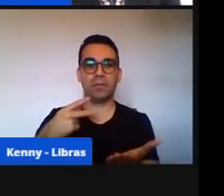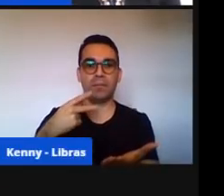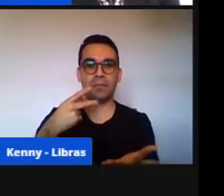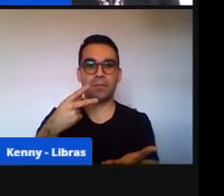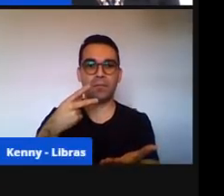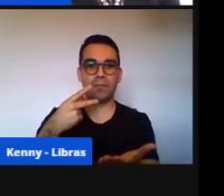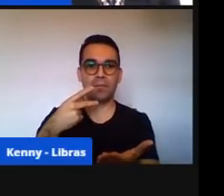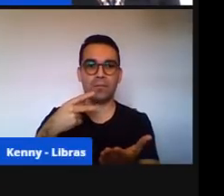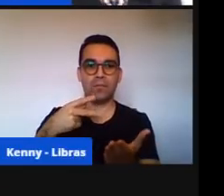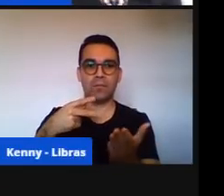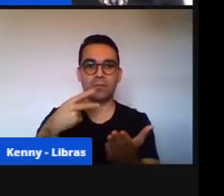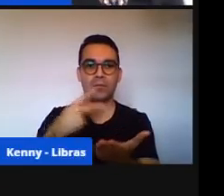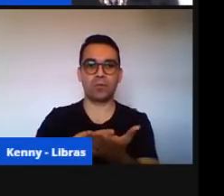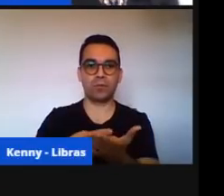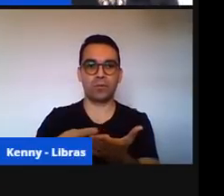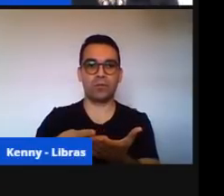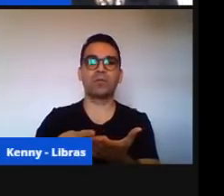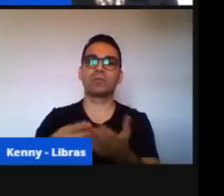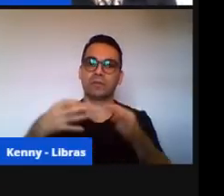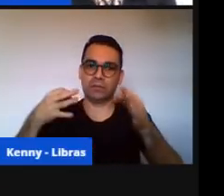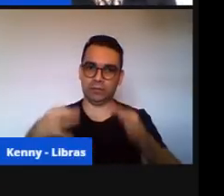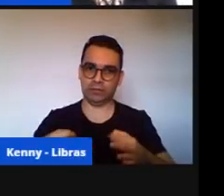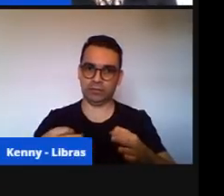especializada realize esse procedimento.